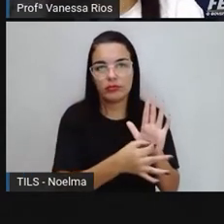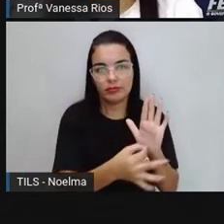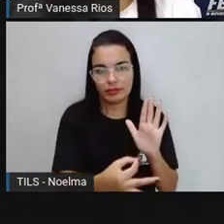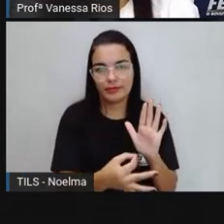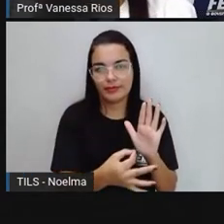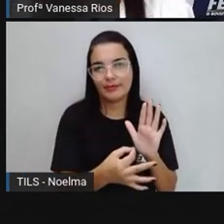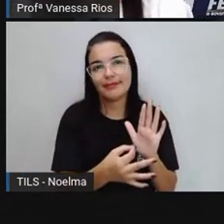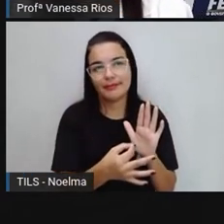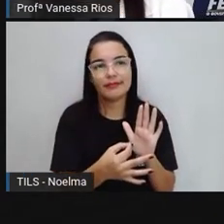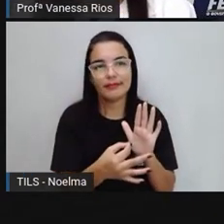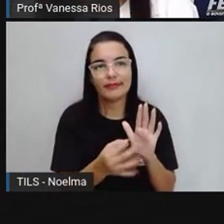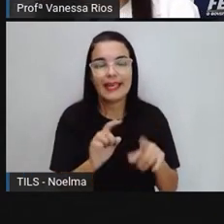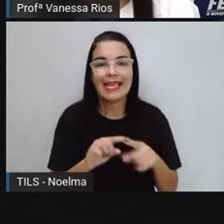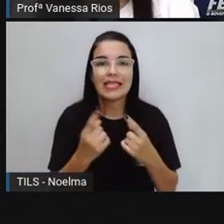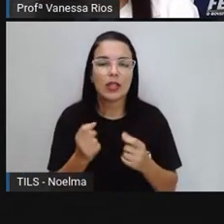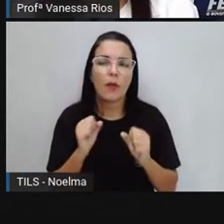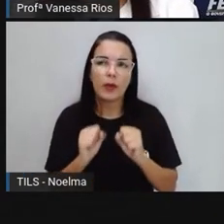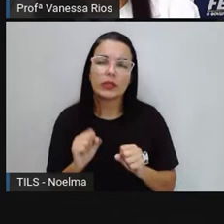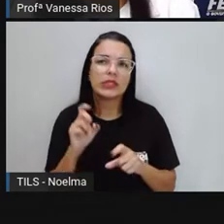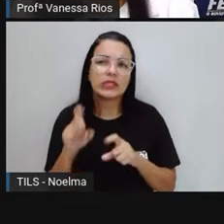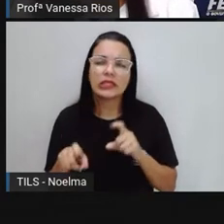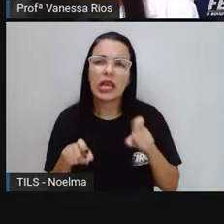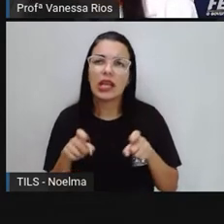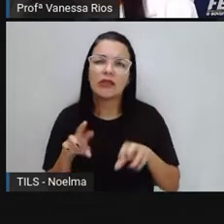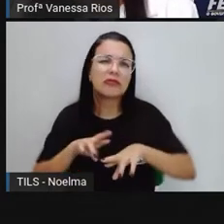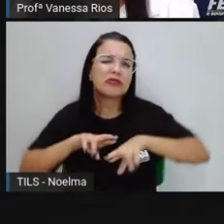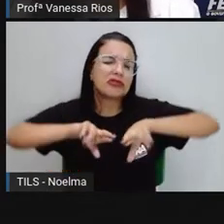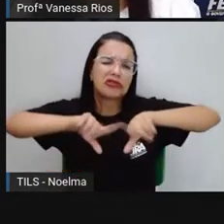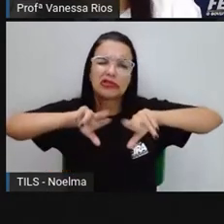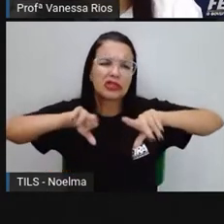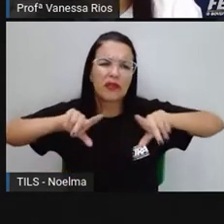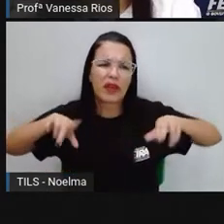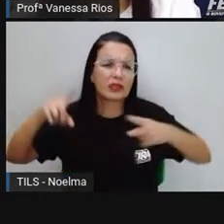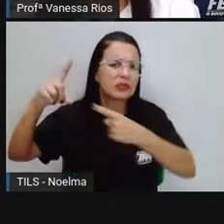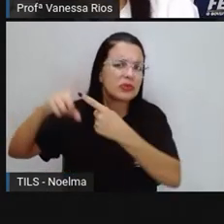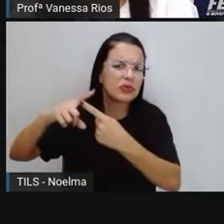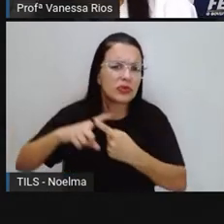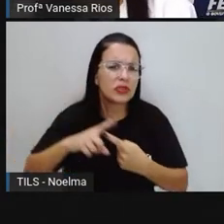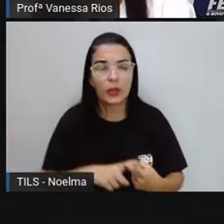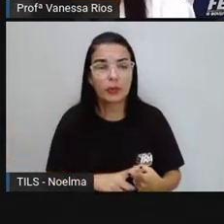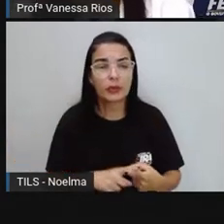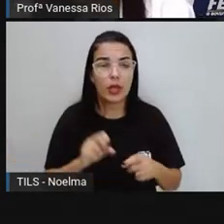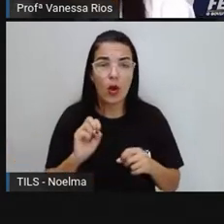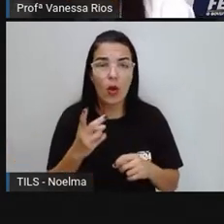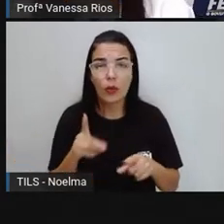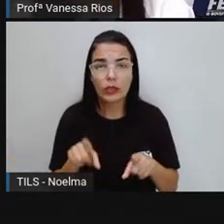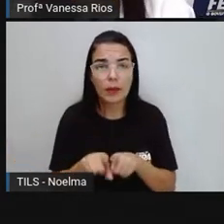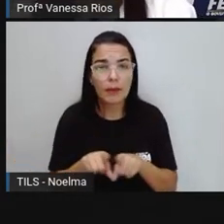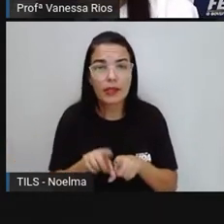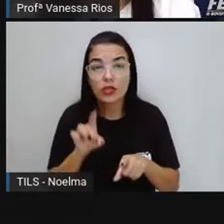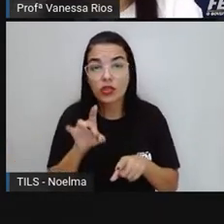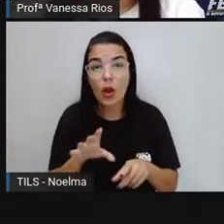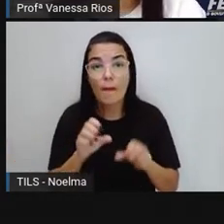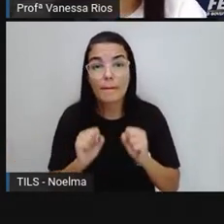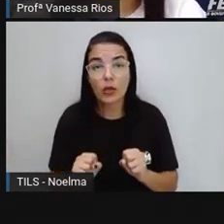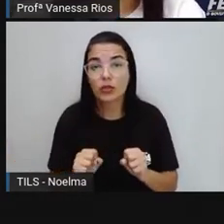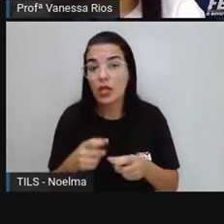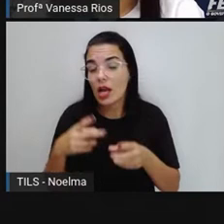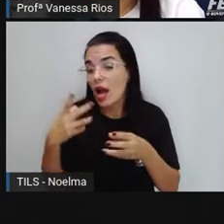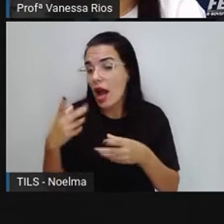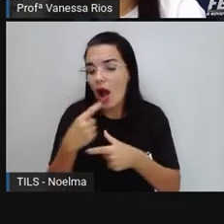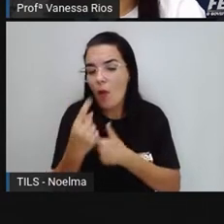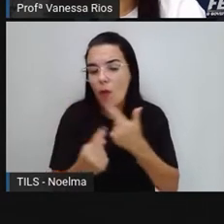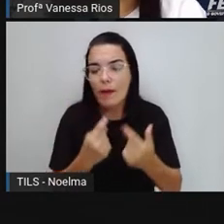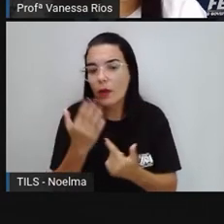né, artística das mais diversas, dos mais diversos tipos, ou pode também ser um produto a ser consumido